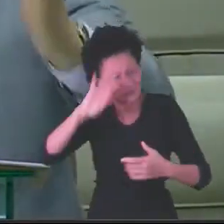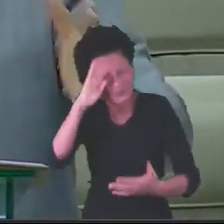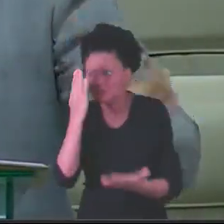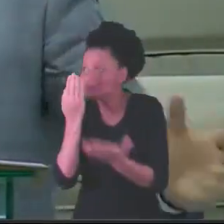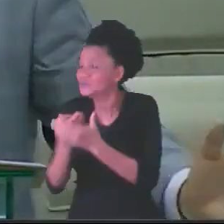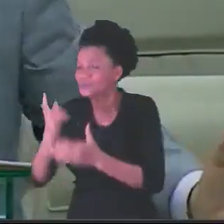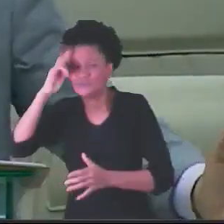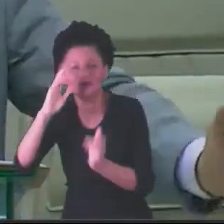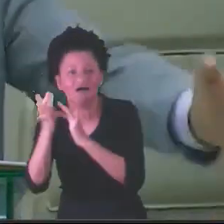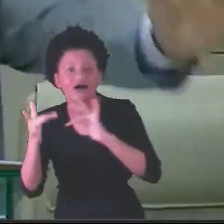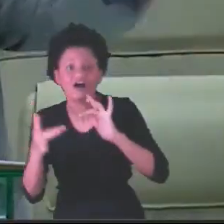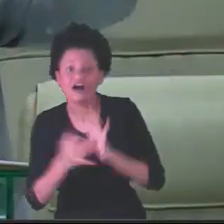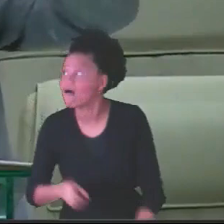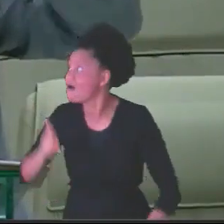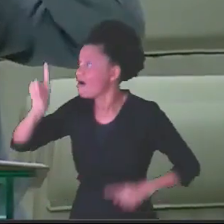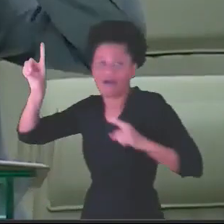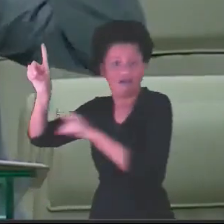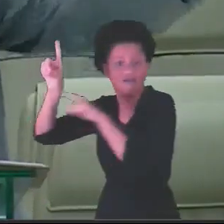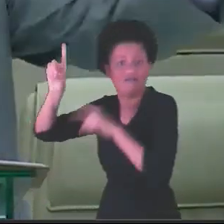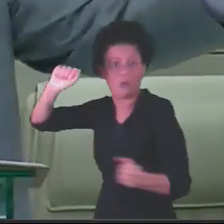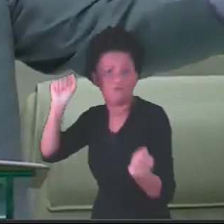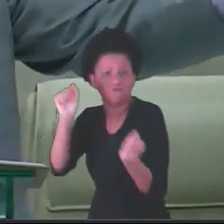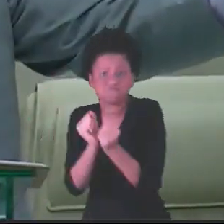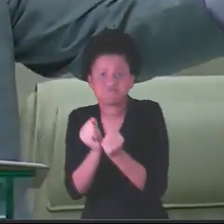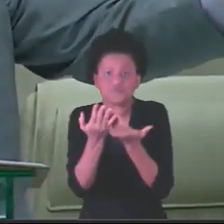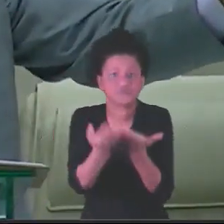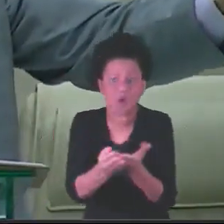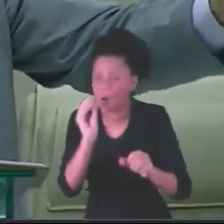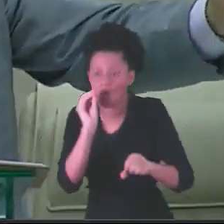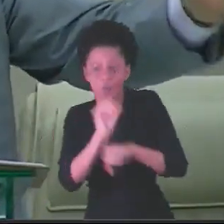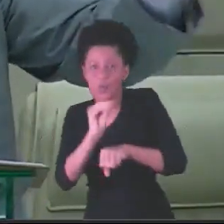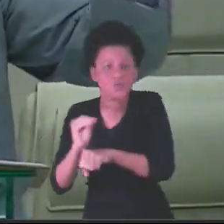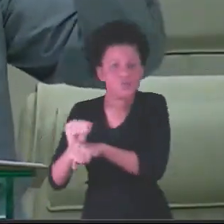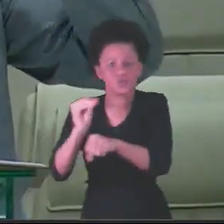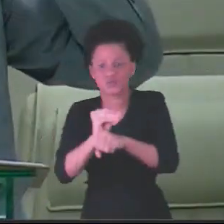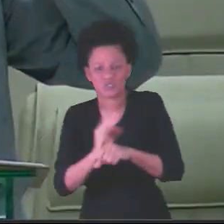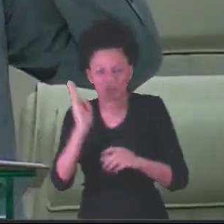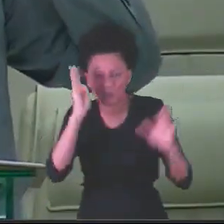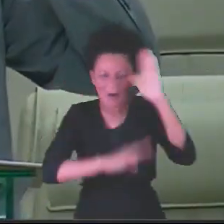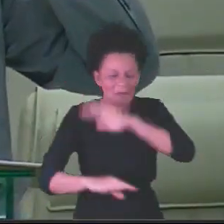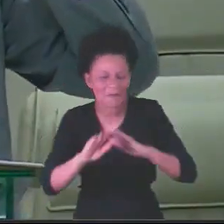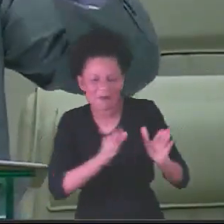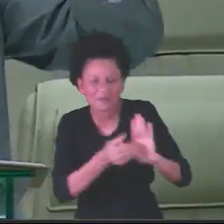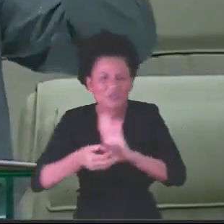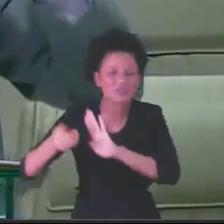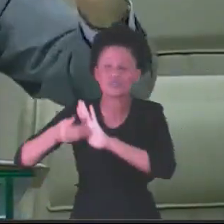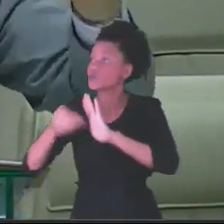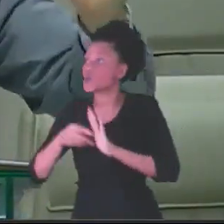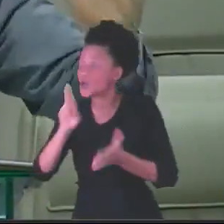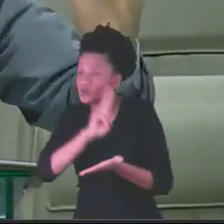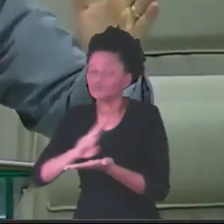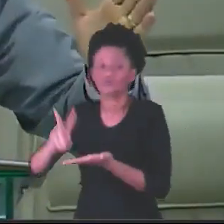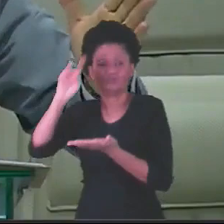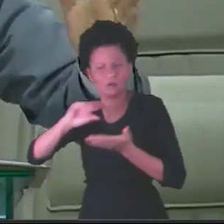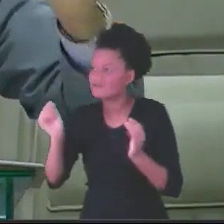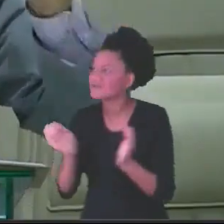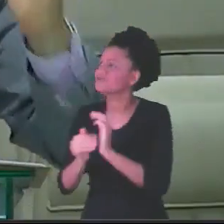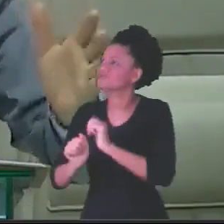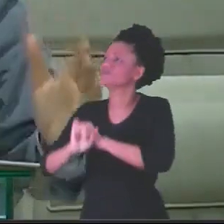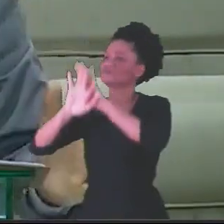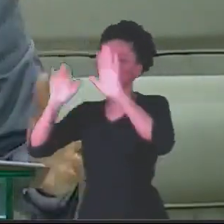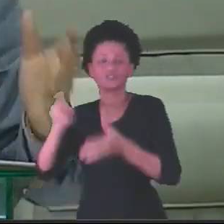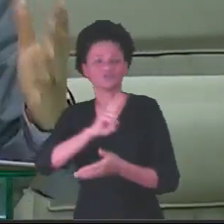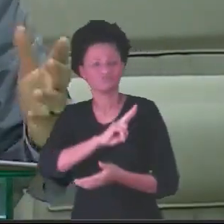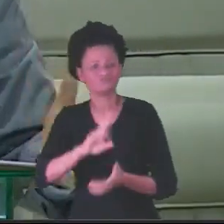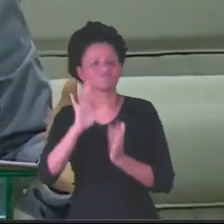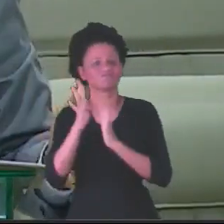no senhor jesus e aí ele vai estar contigo guardando todos os males e o nome dele há de ser glorificado